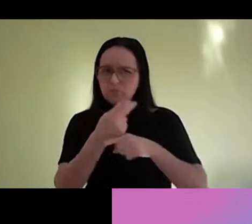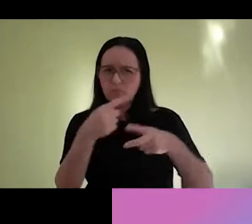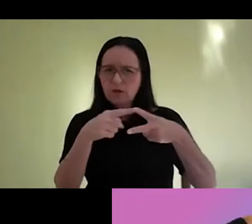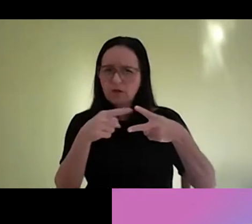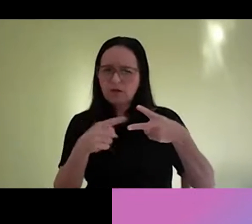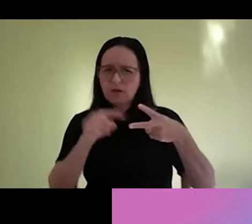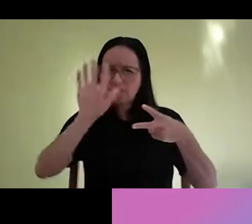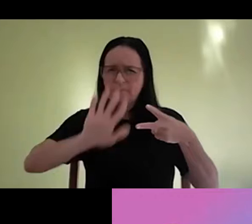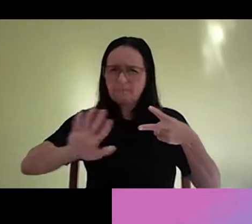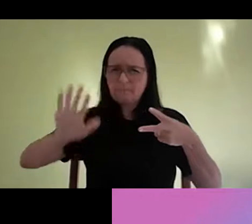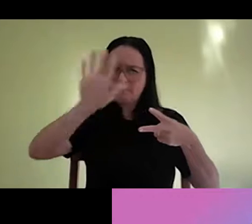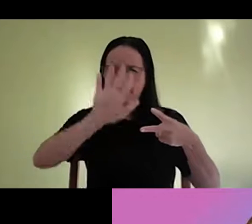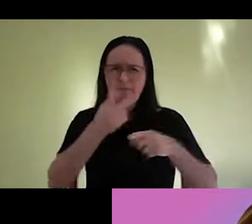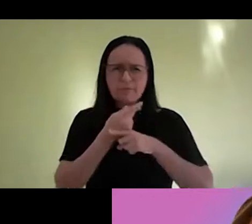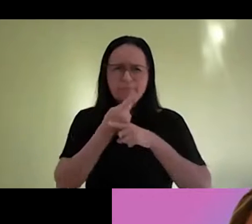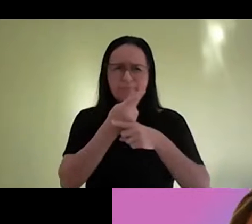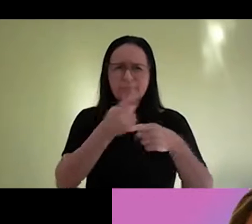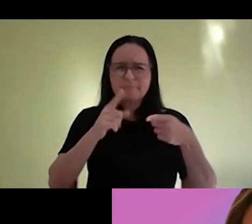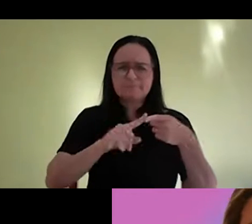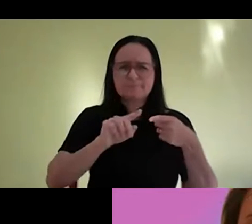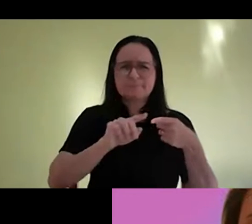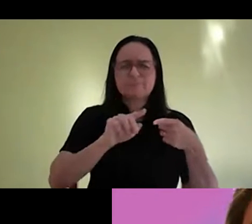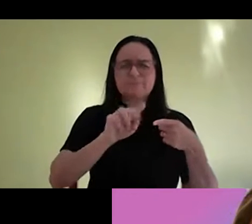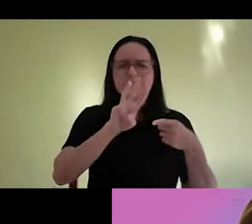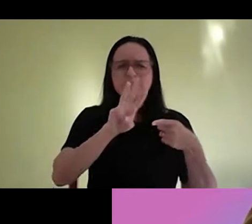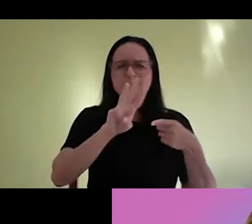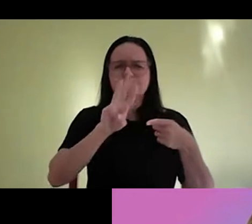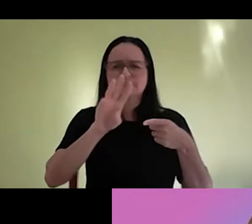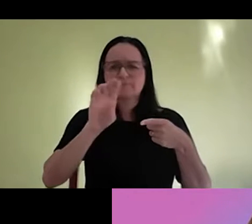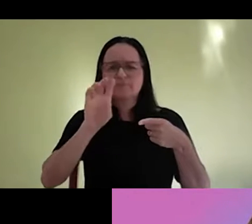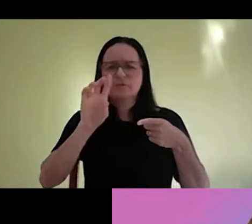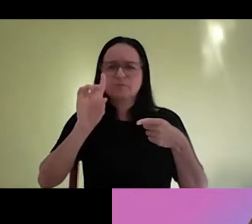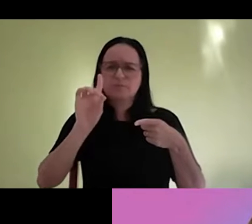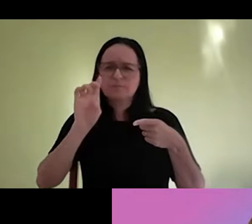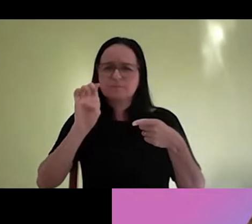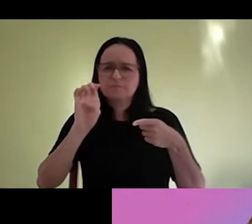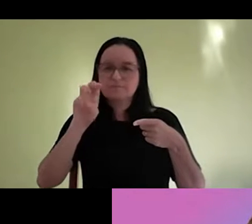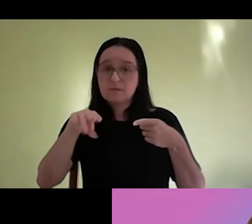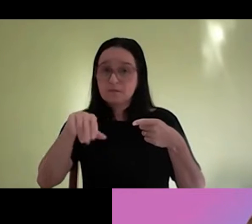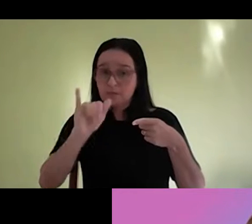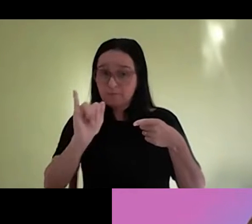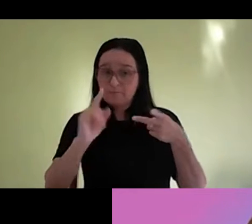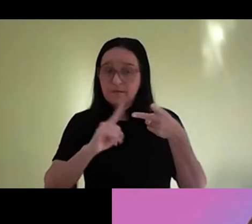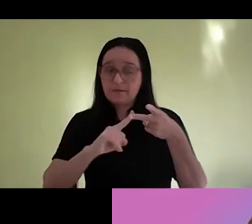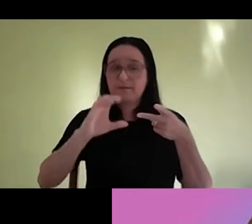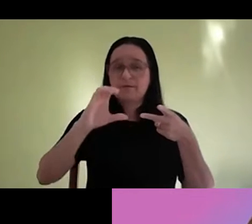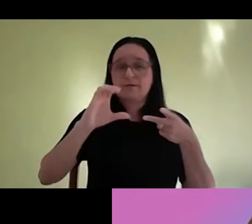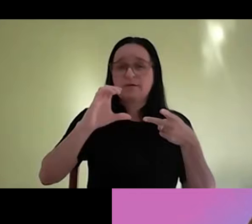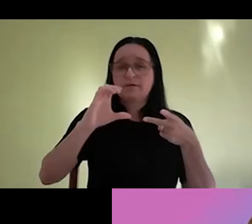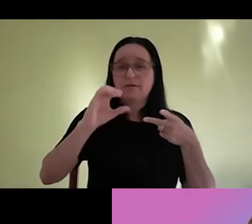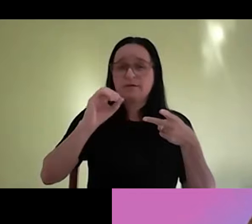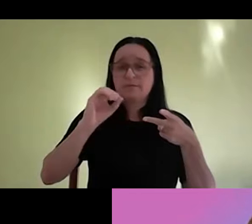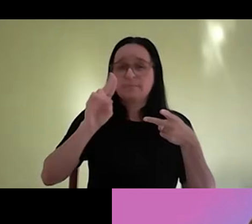depois vocês procurem, Udemy, com Y no final, U-D-E-M-I, e Cursera é C